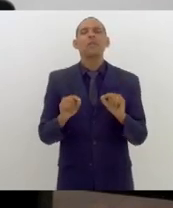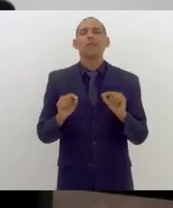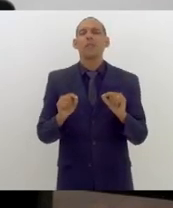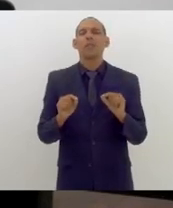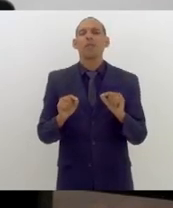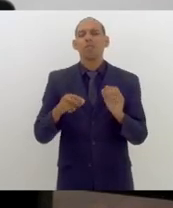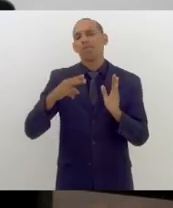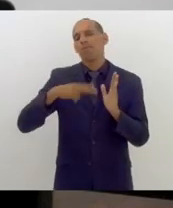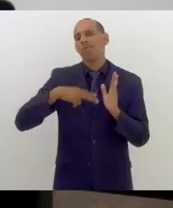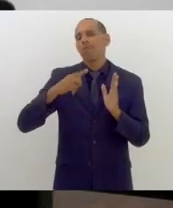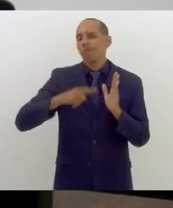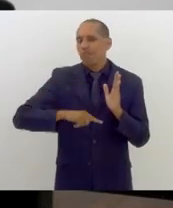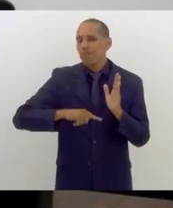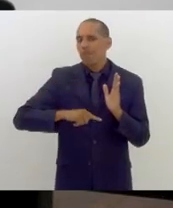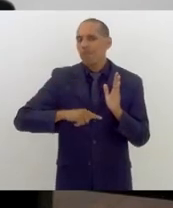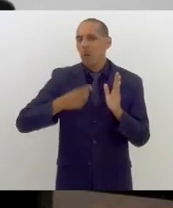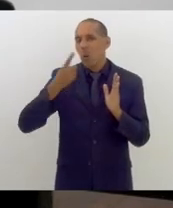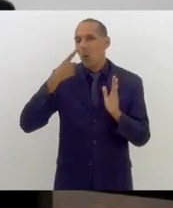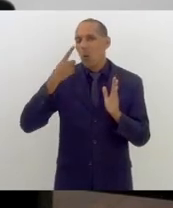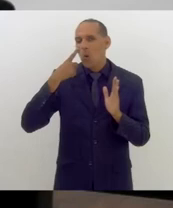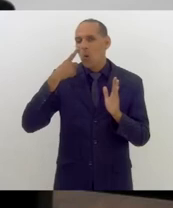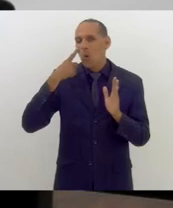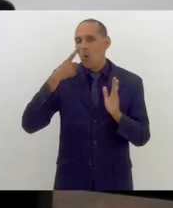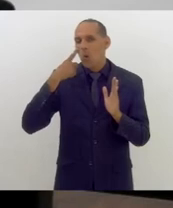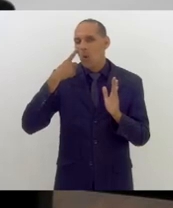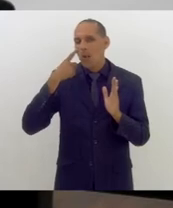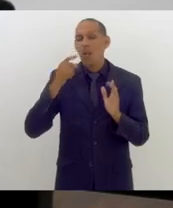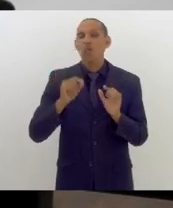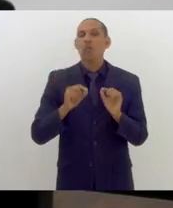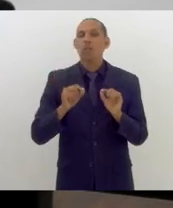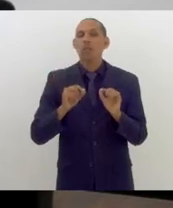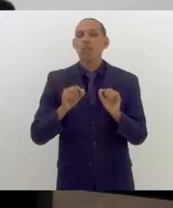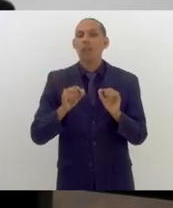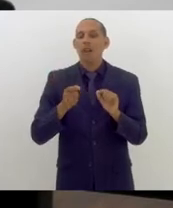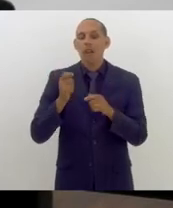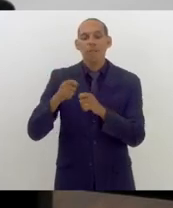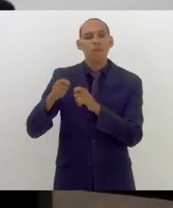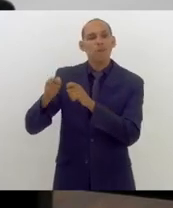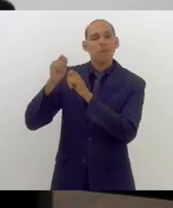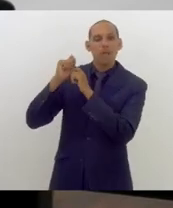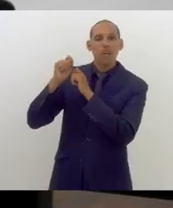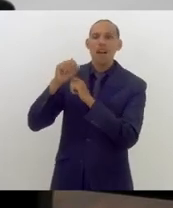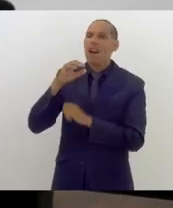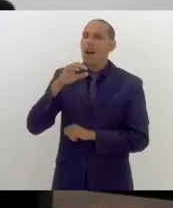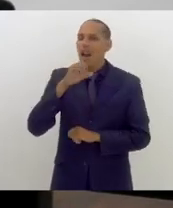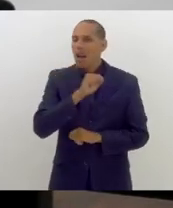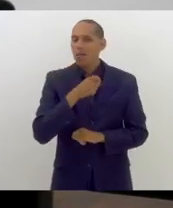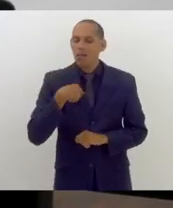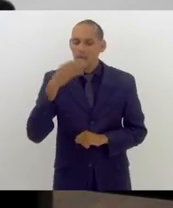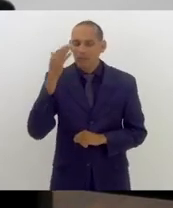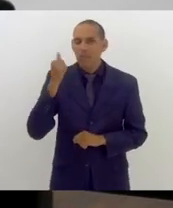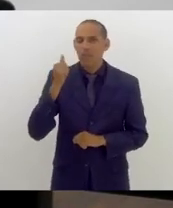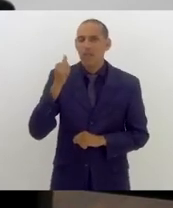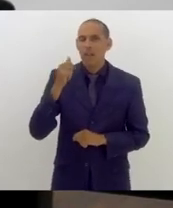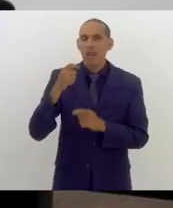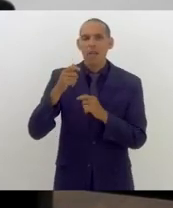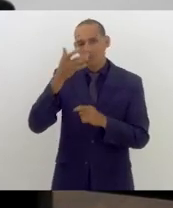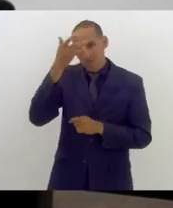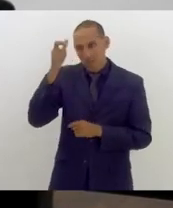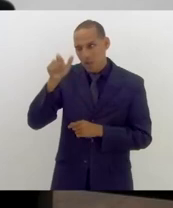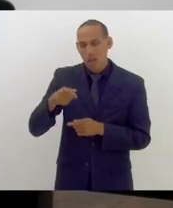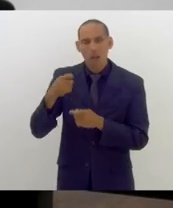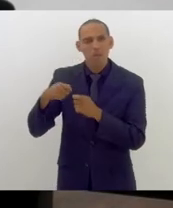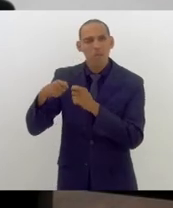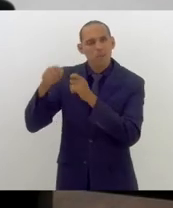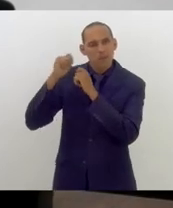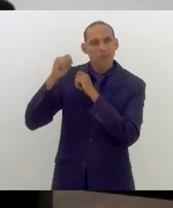revisão mais uma olhada no pescador o mais rápido possível que eu sei que o pescador está